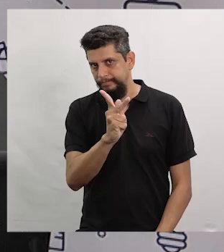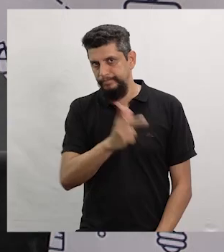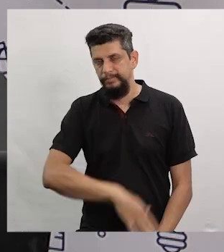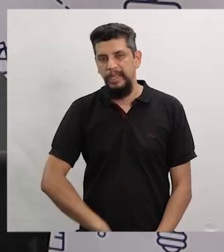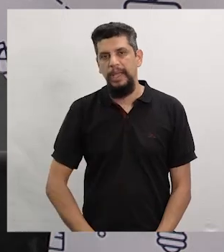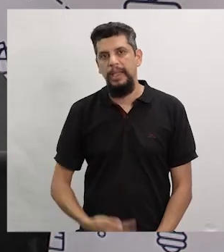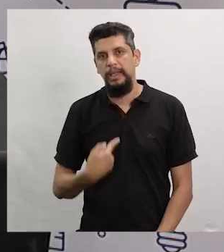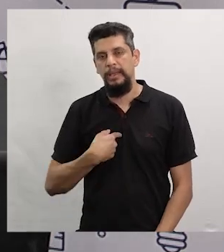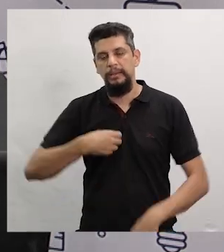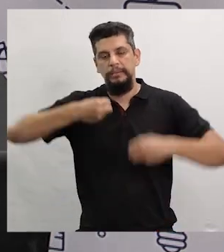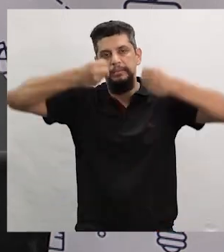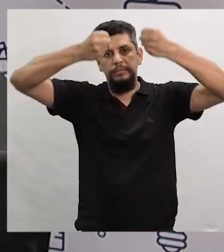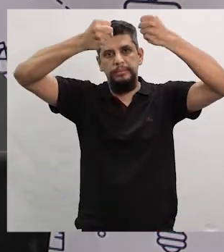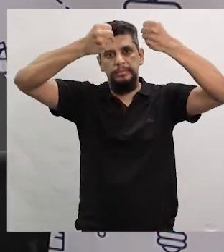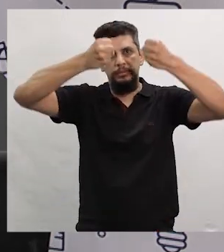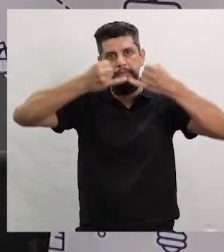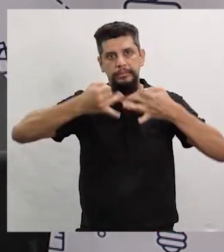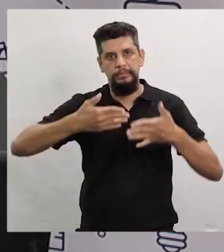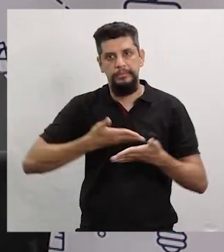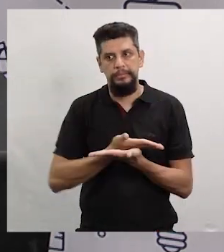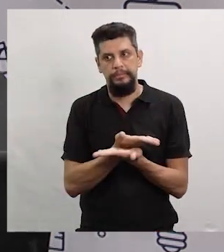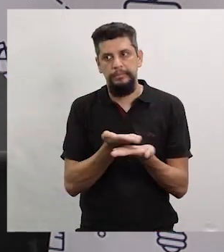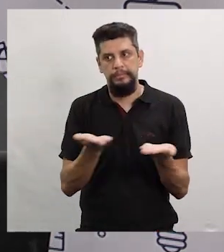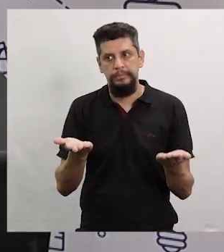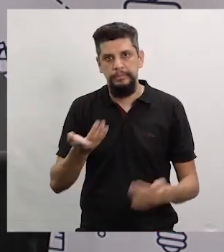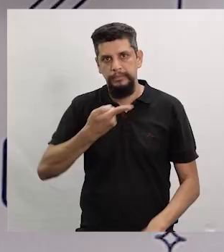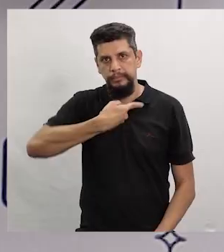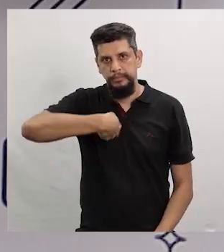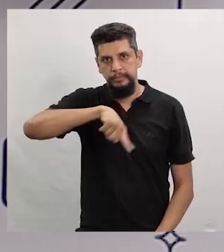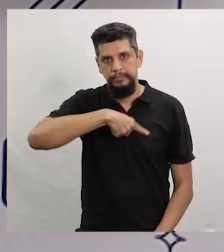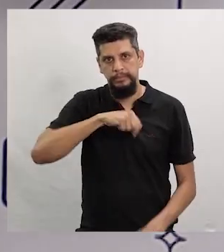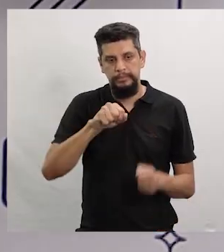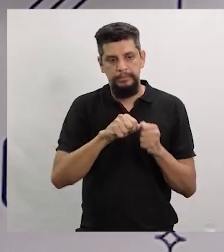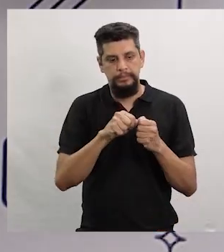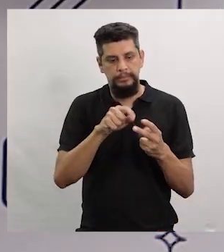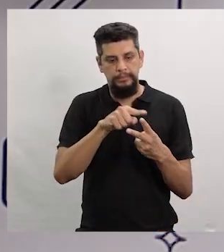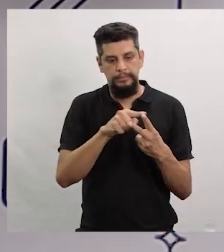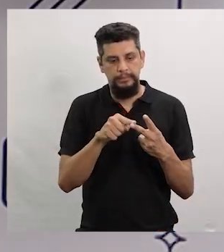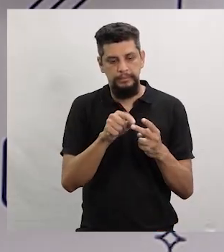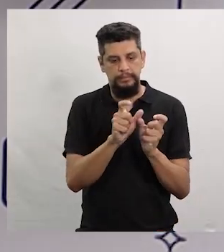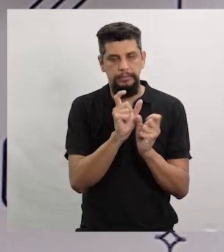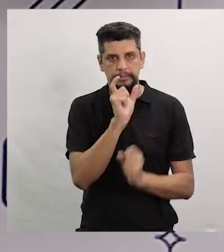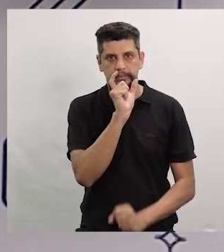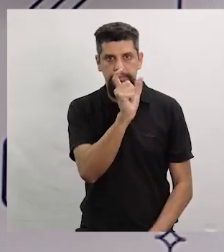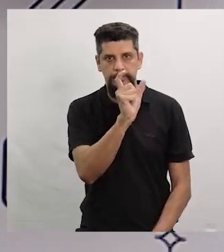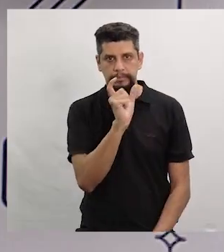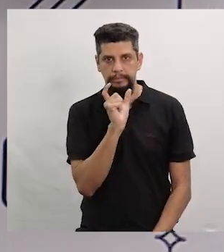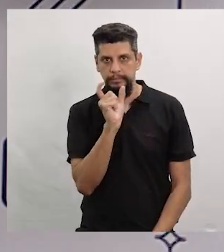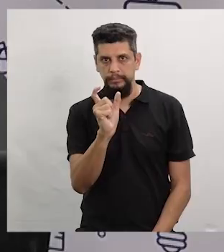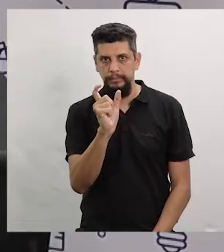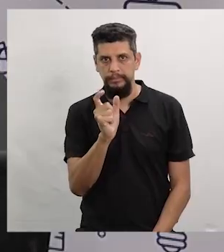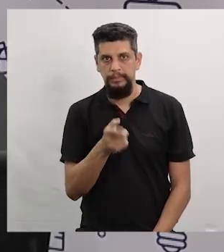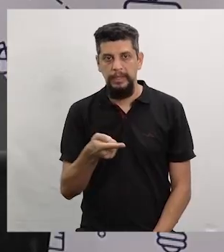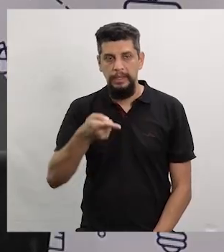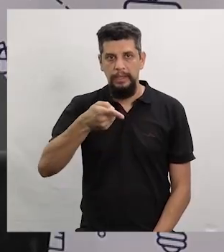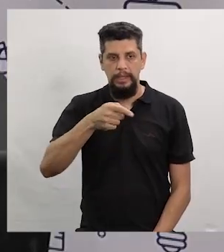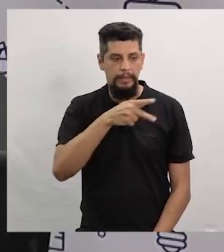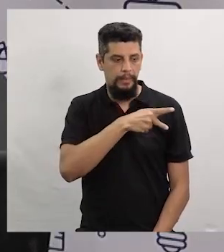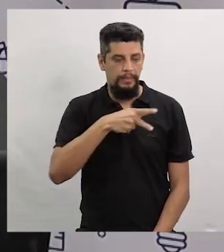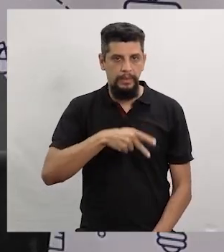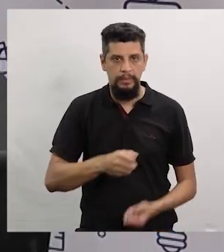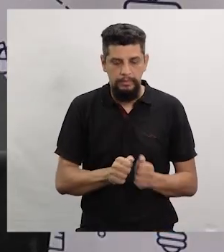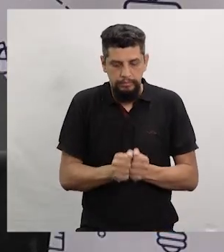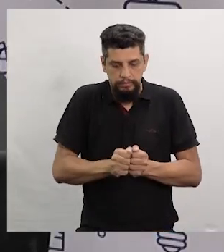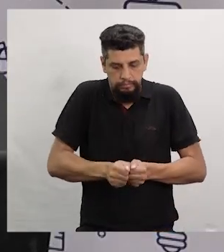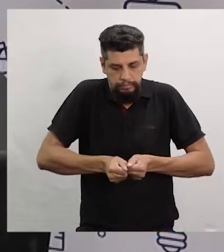isso aí então vou explicar a brincadeira então assim nós vamos formar duas palavras certo para isso a